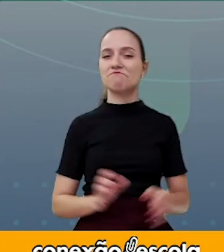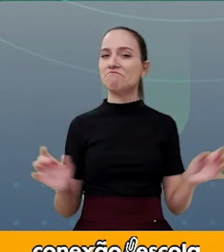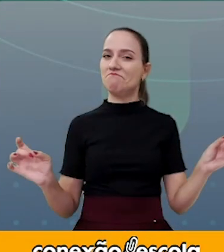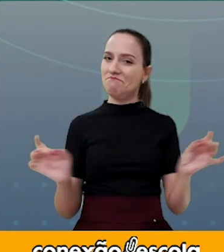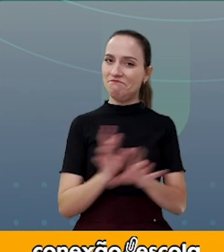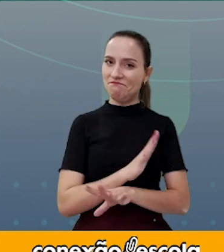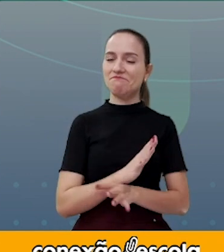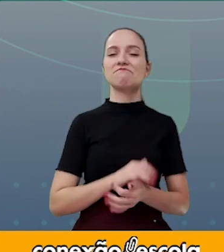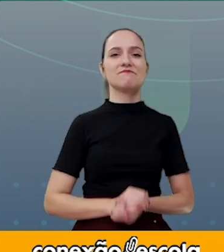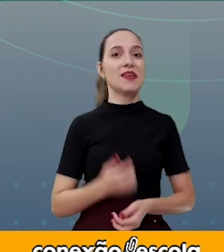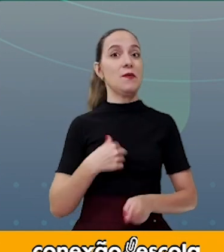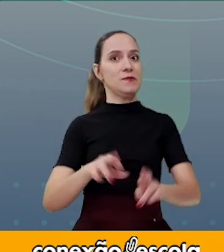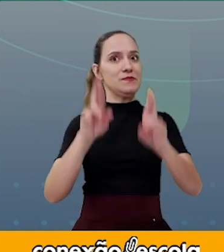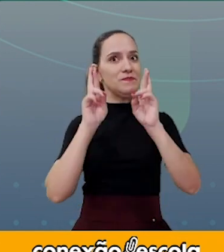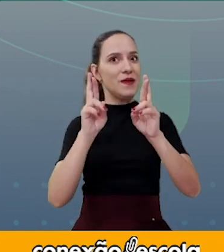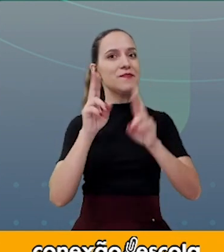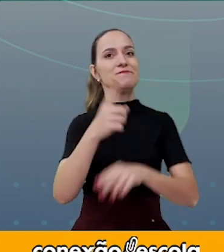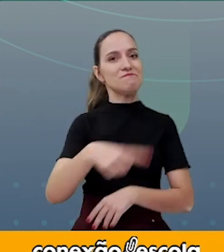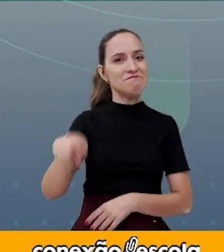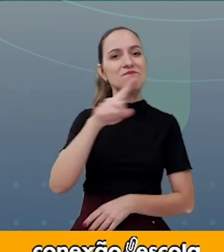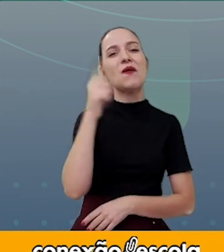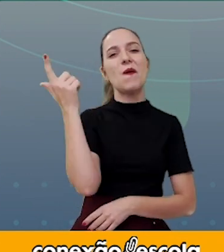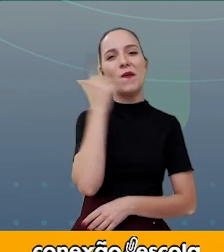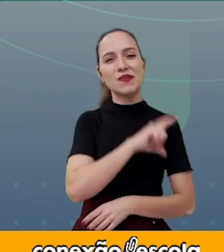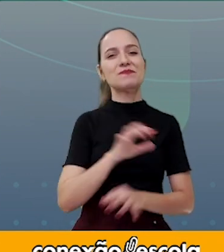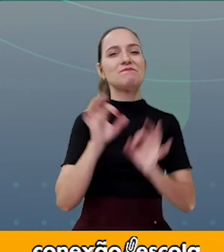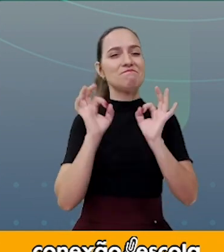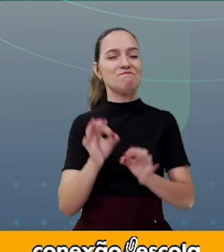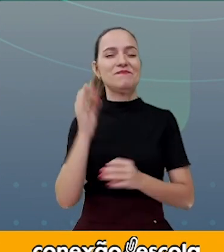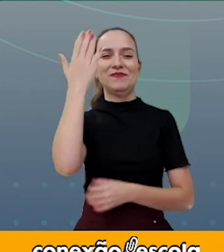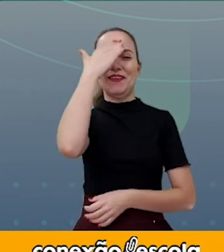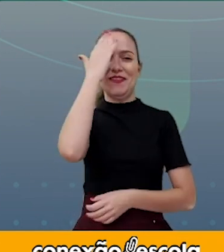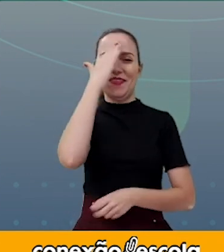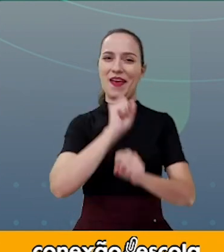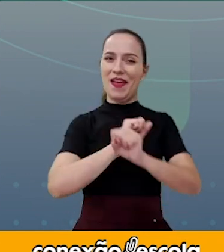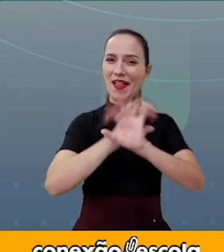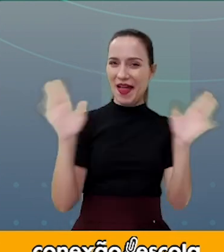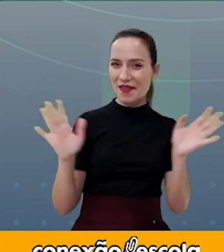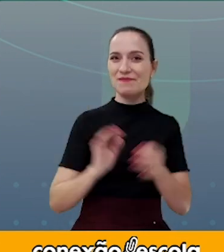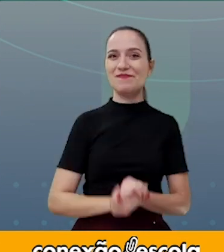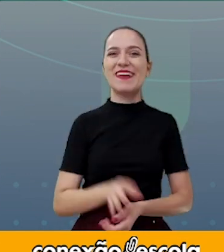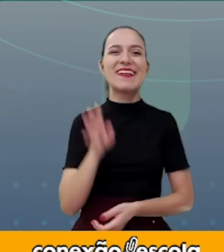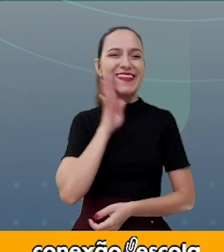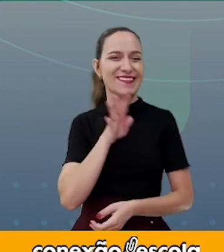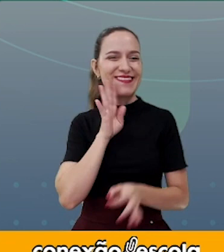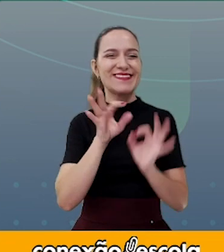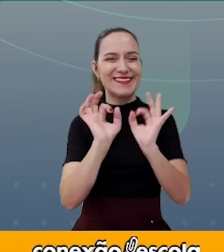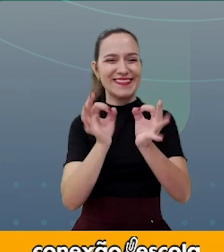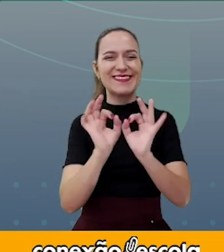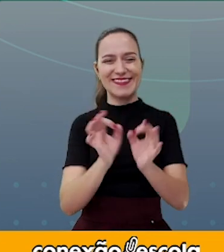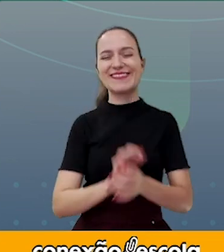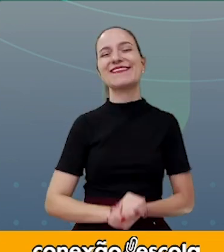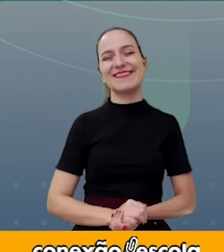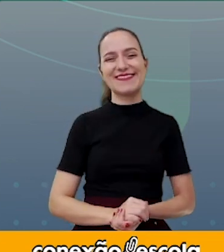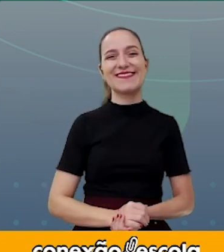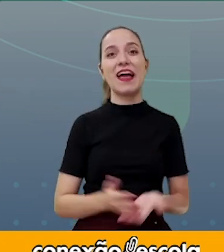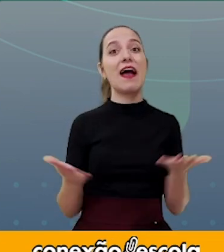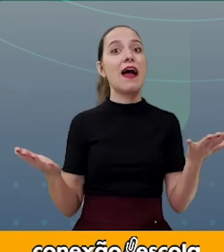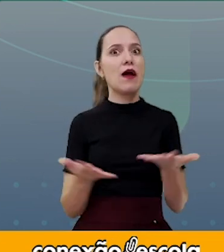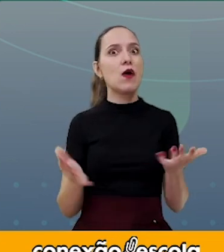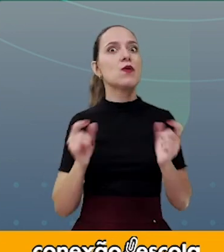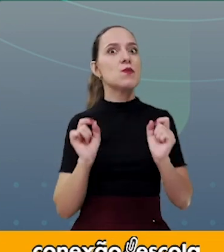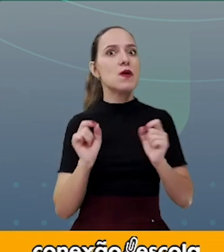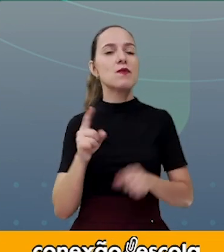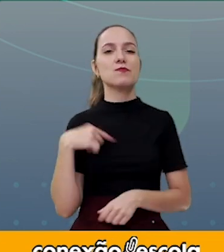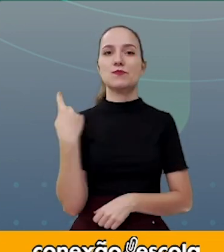Pronto! Eu espero que você tenha conseguido compreender. Bem legal, não é mesmo? Agora chegou